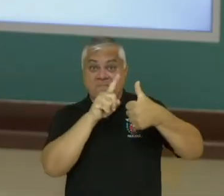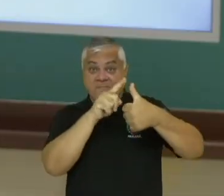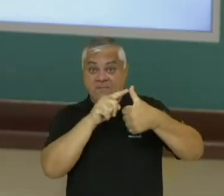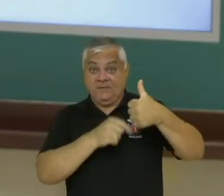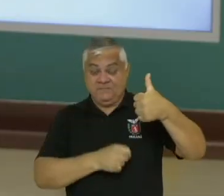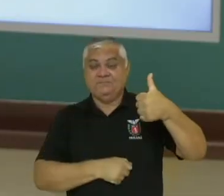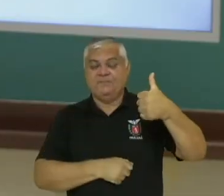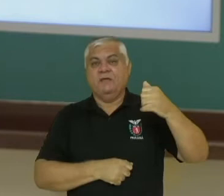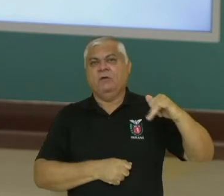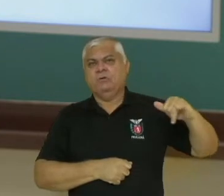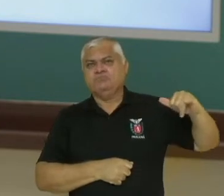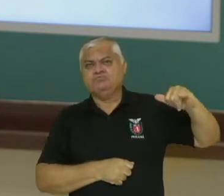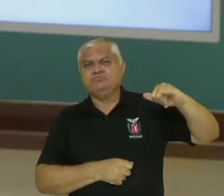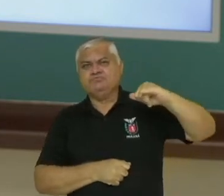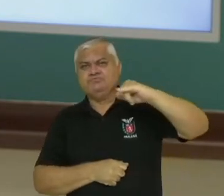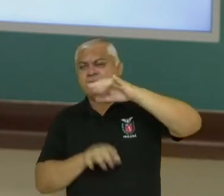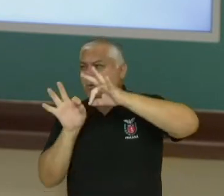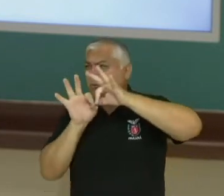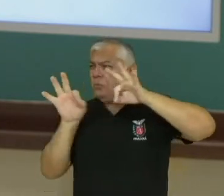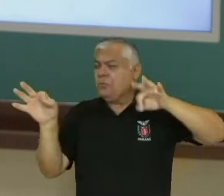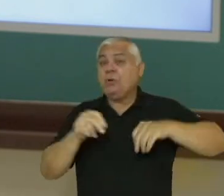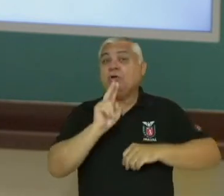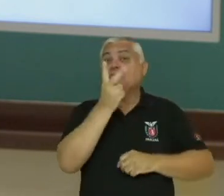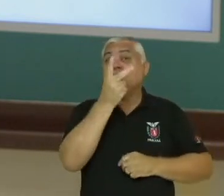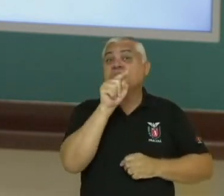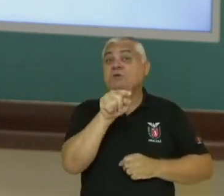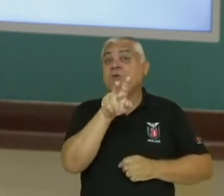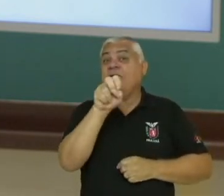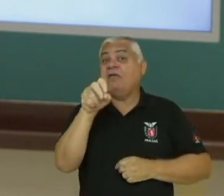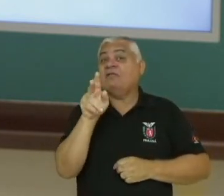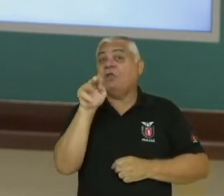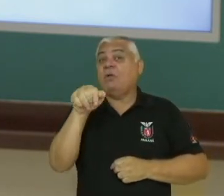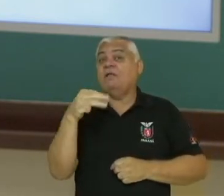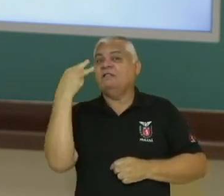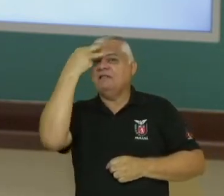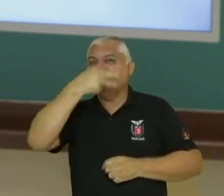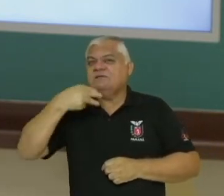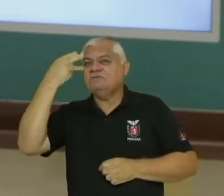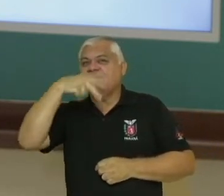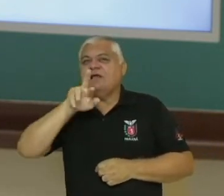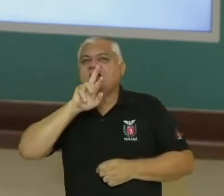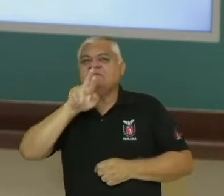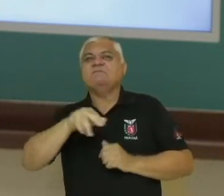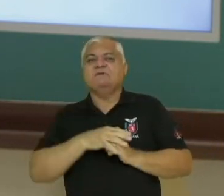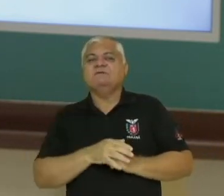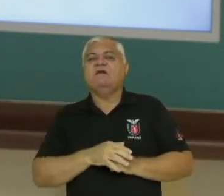percorre 2.500 km em 3 horas. Velocidade, a resposta,